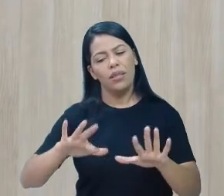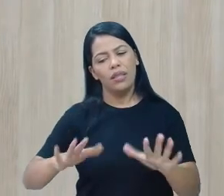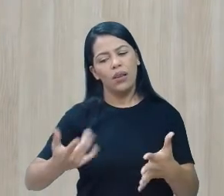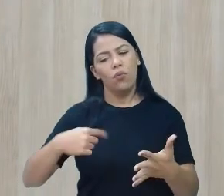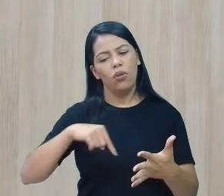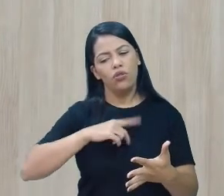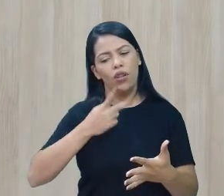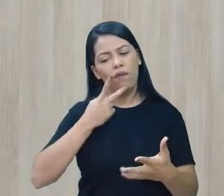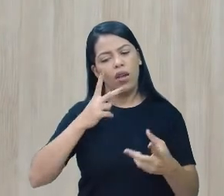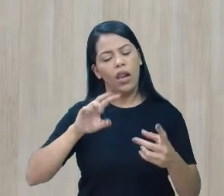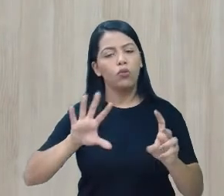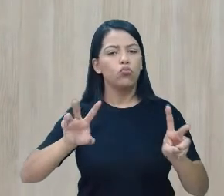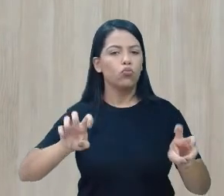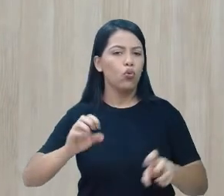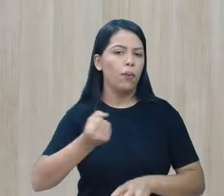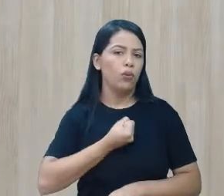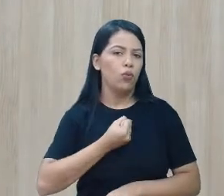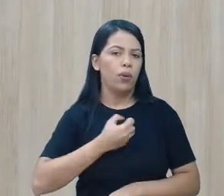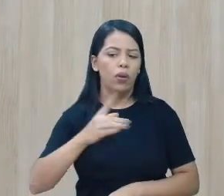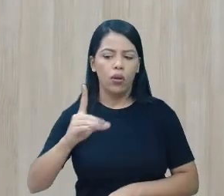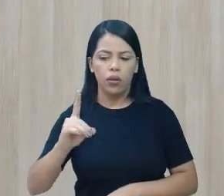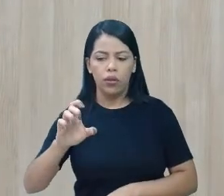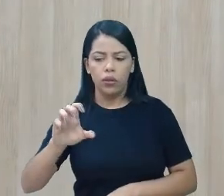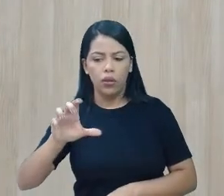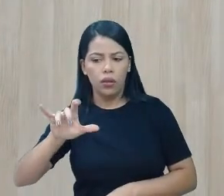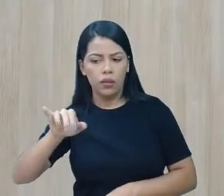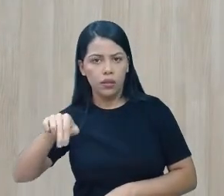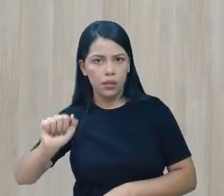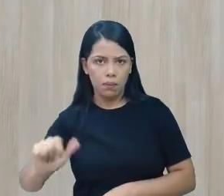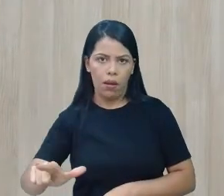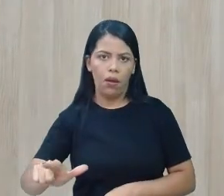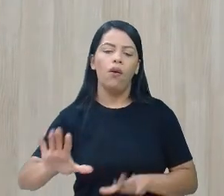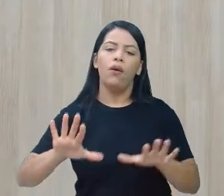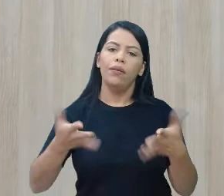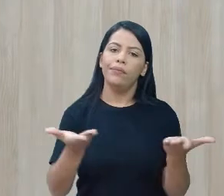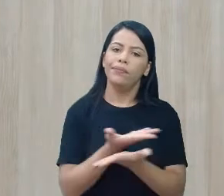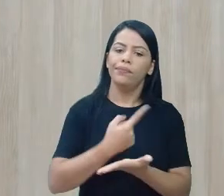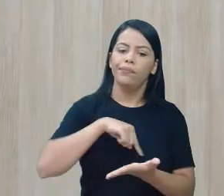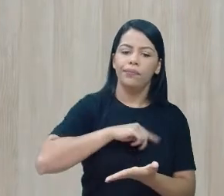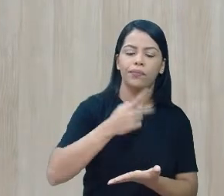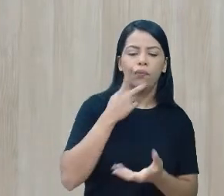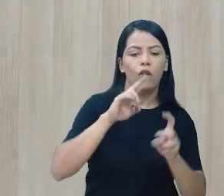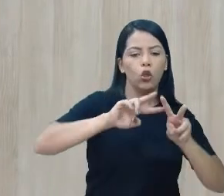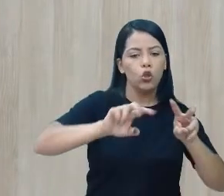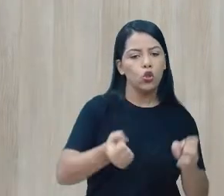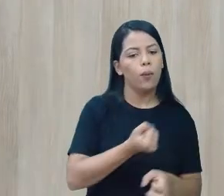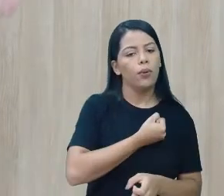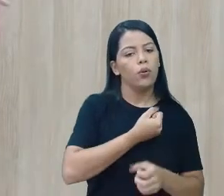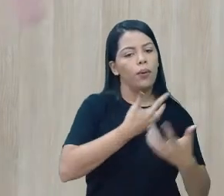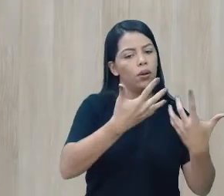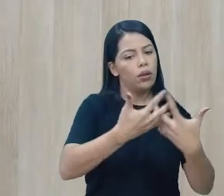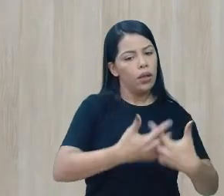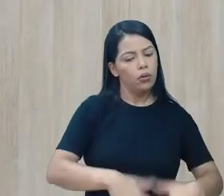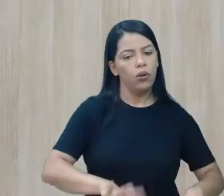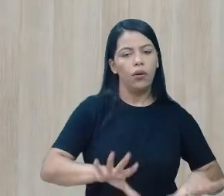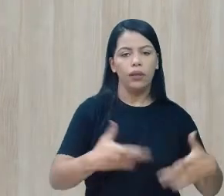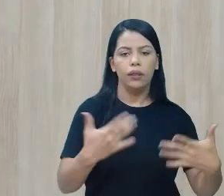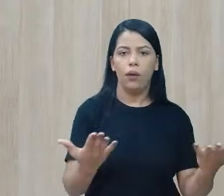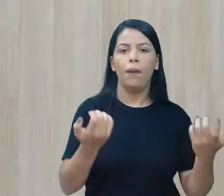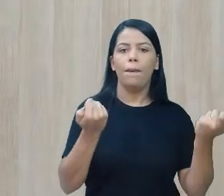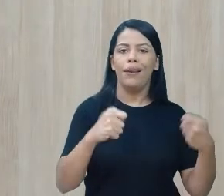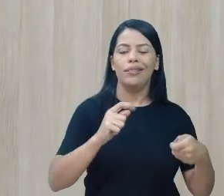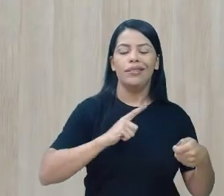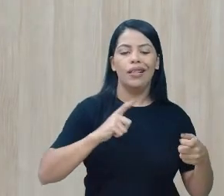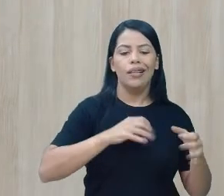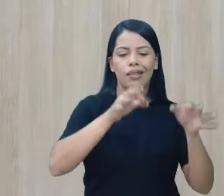decimais. Aqui a gente está falando dos números naturais, então a divisão ou ela vai dar exata ou ela vai ter o resto,